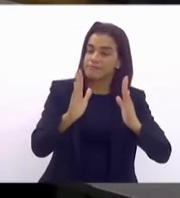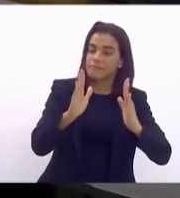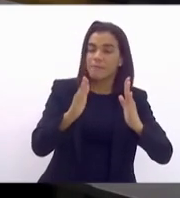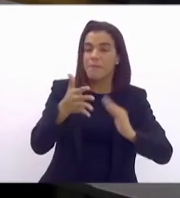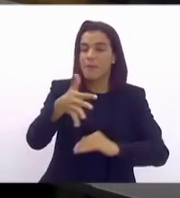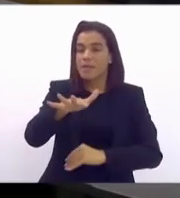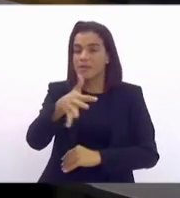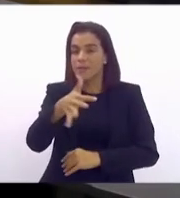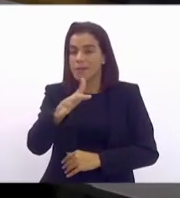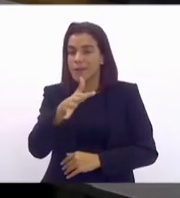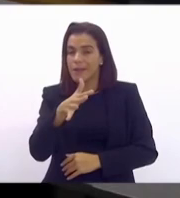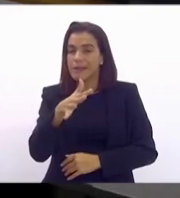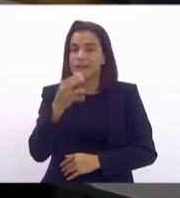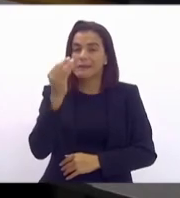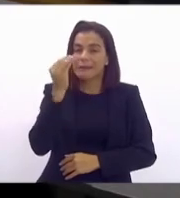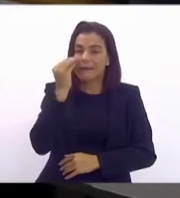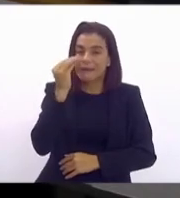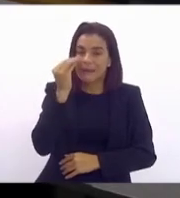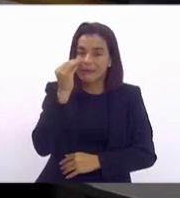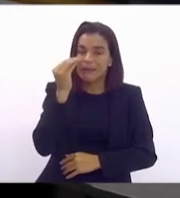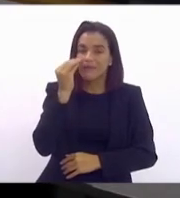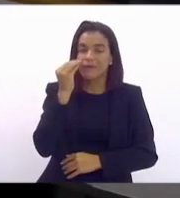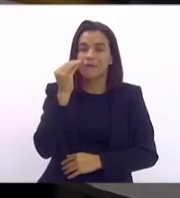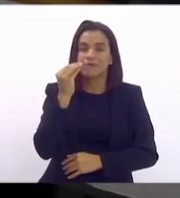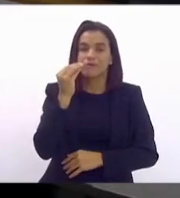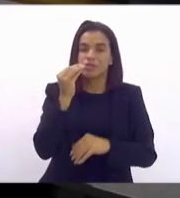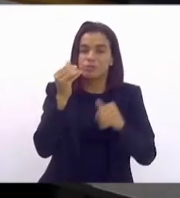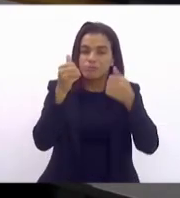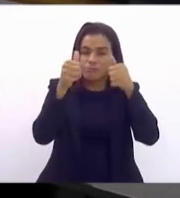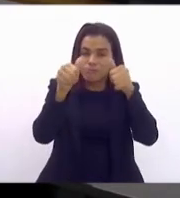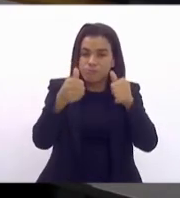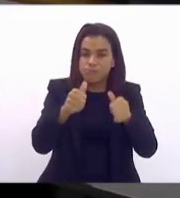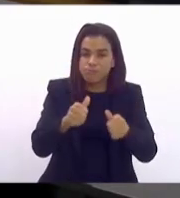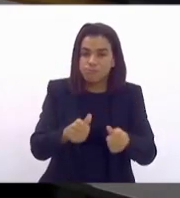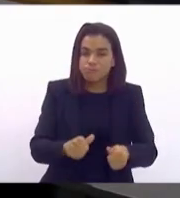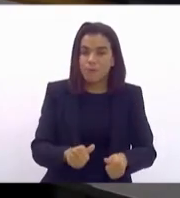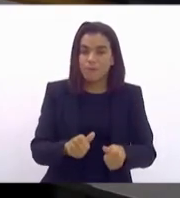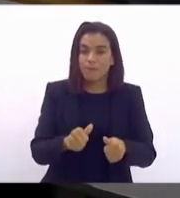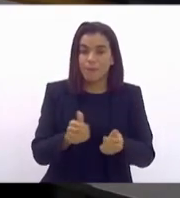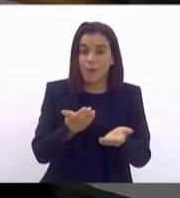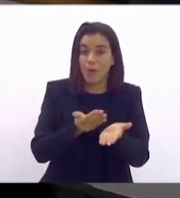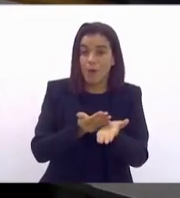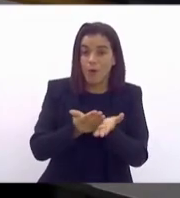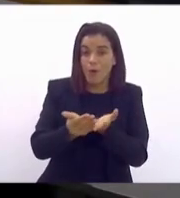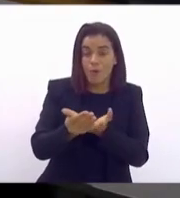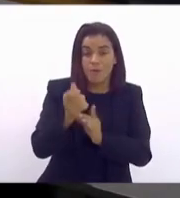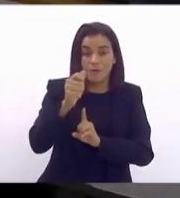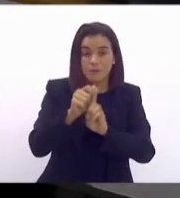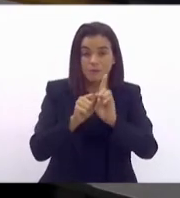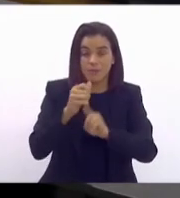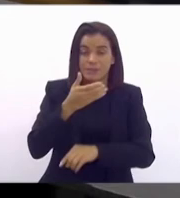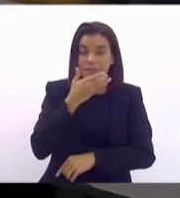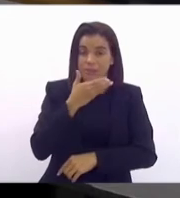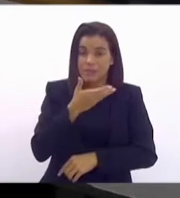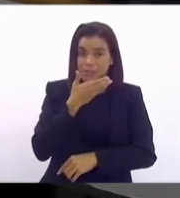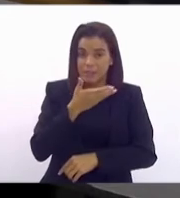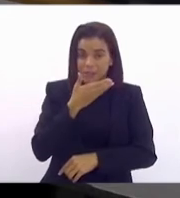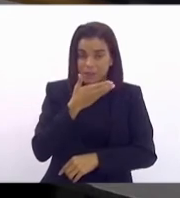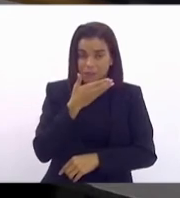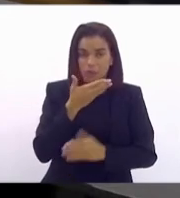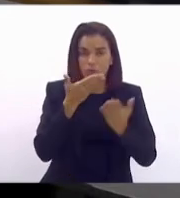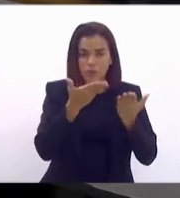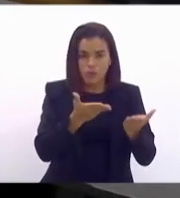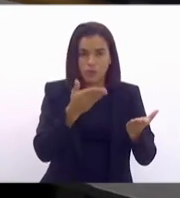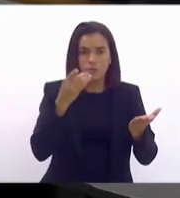a tentativa de já apreciação do relatório final no início de dezembro. Vossa